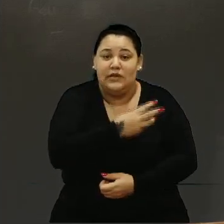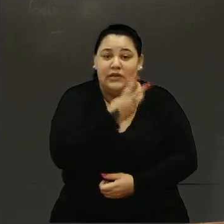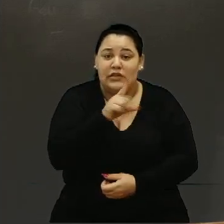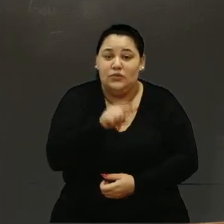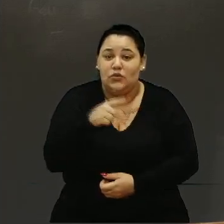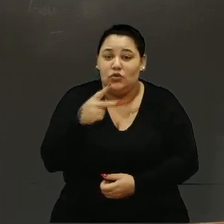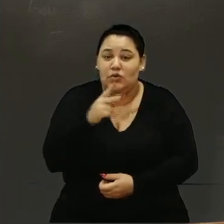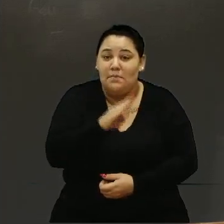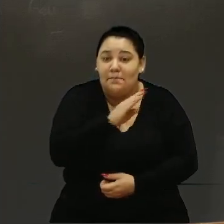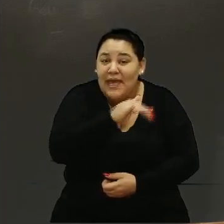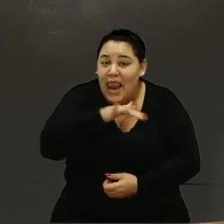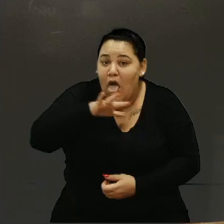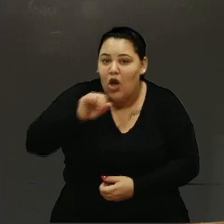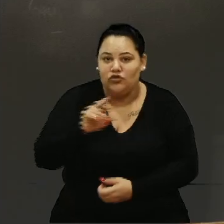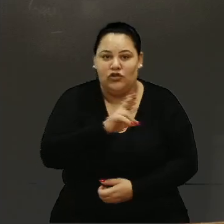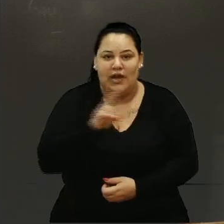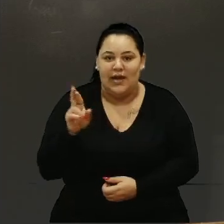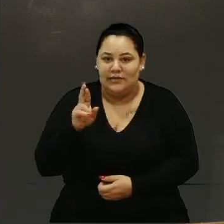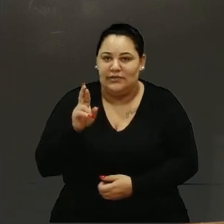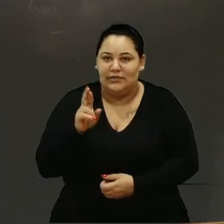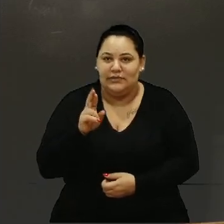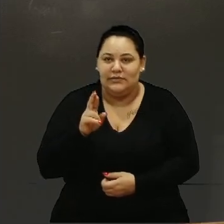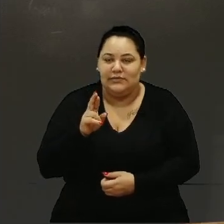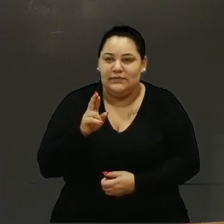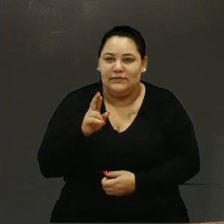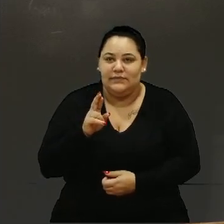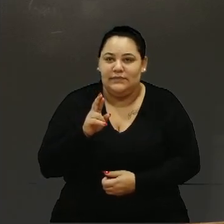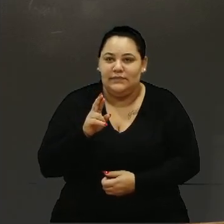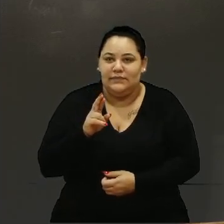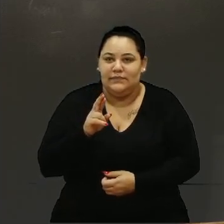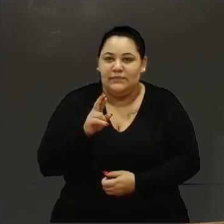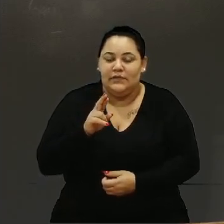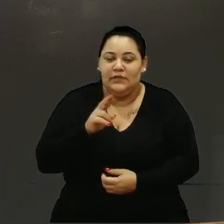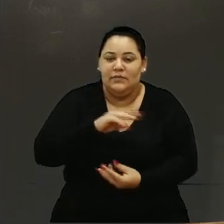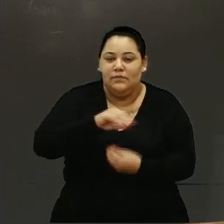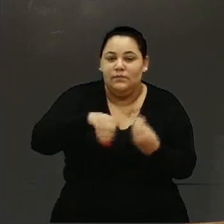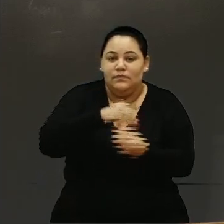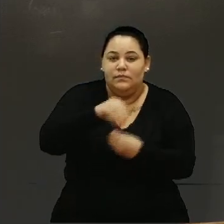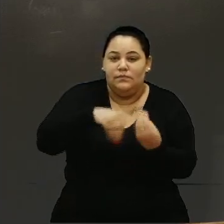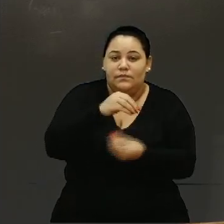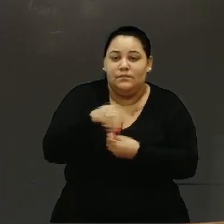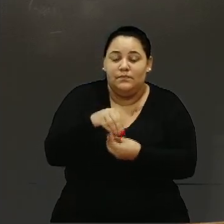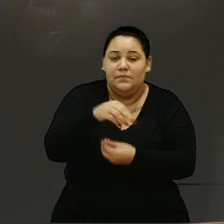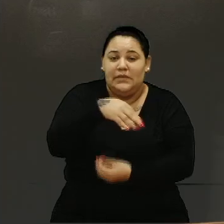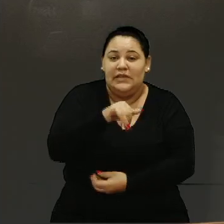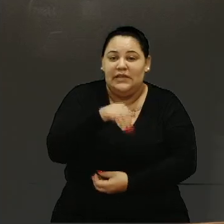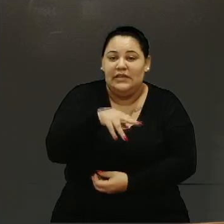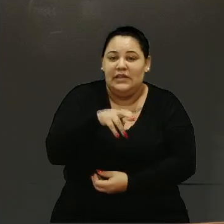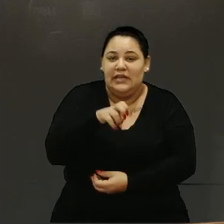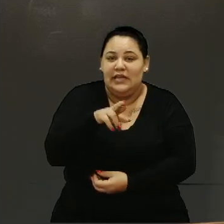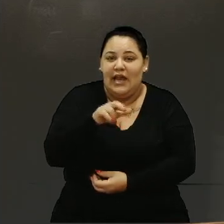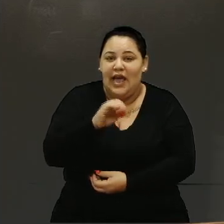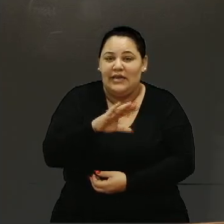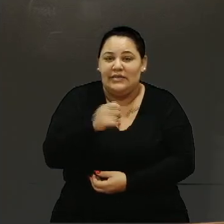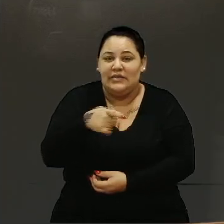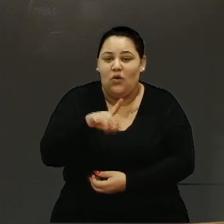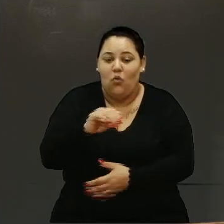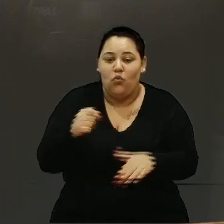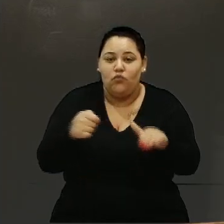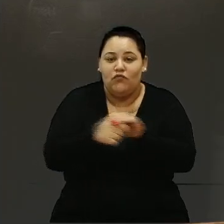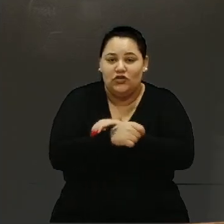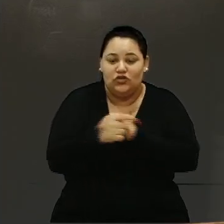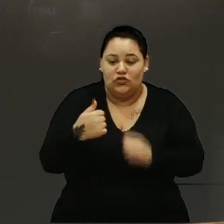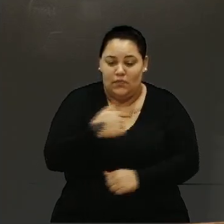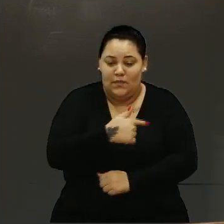3,2 bilhões de reais. Mineração. Houve a compra de uma mina em Alagoas pela China e um investimento de 2 bilhões